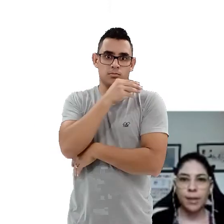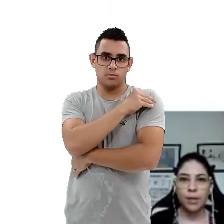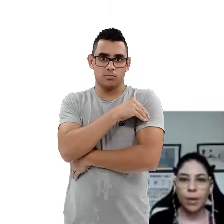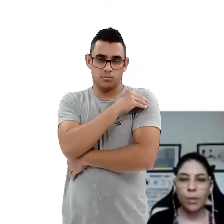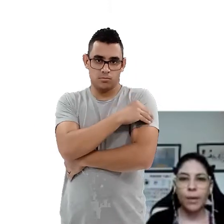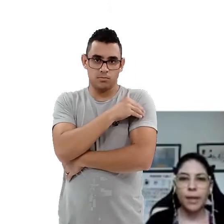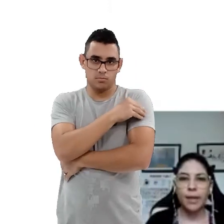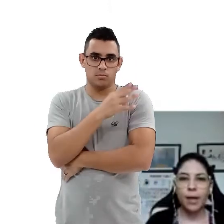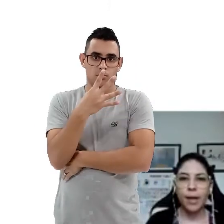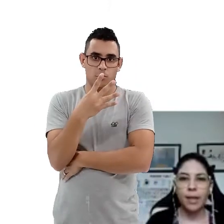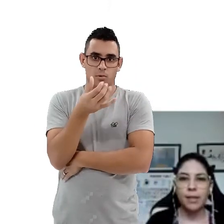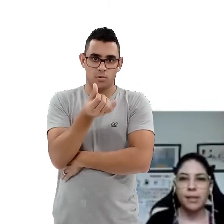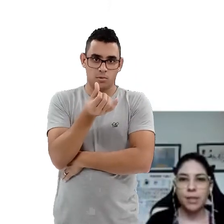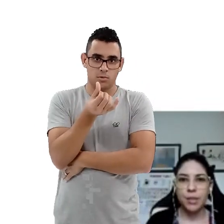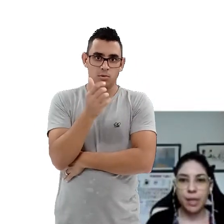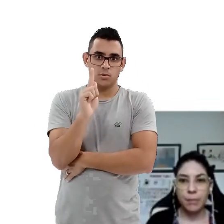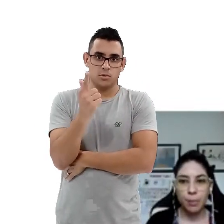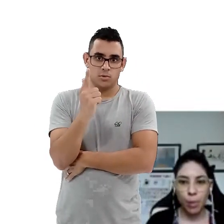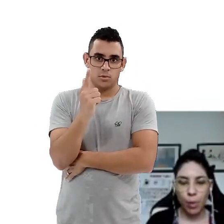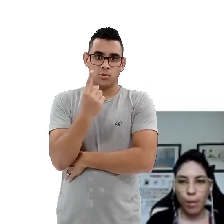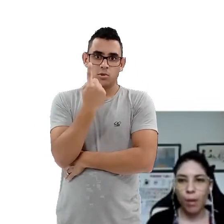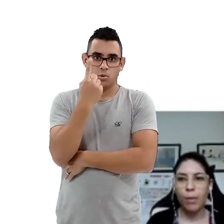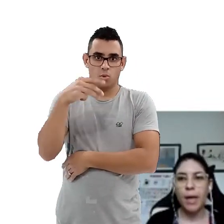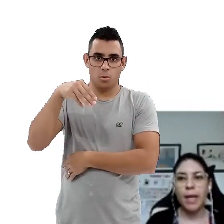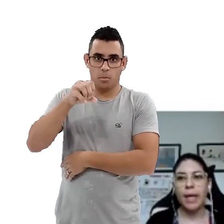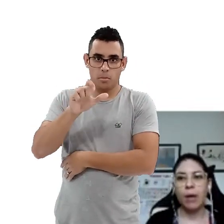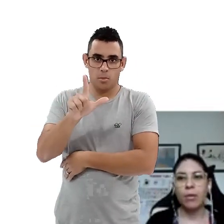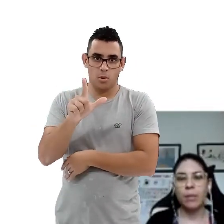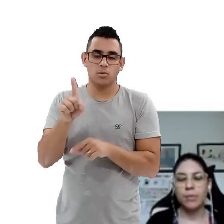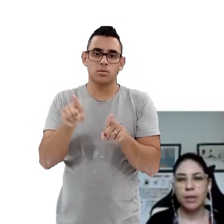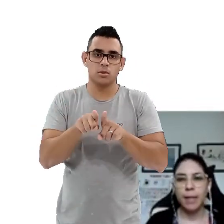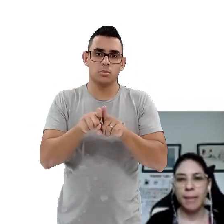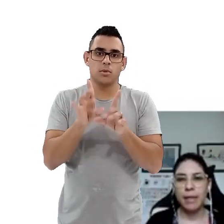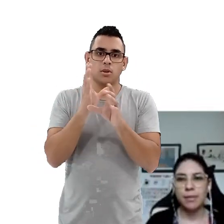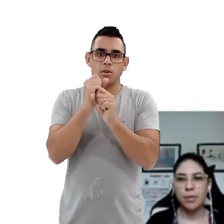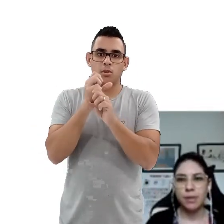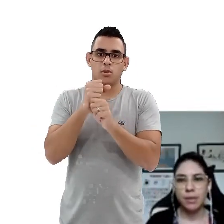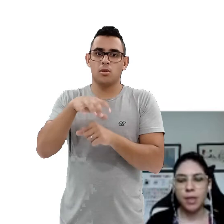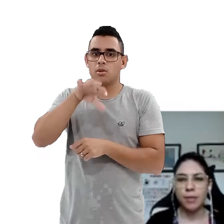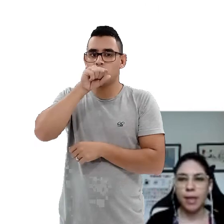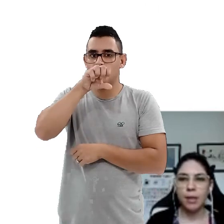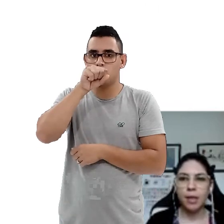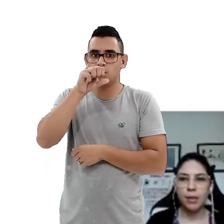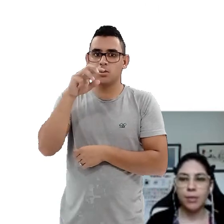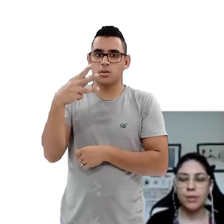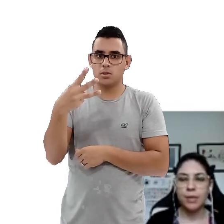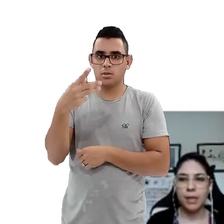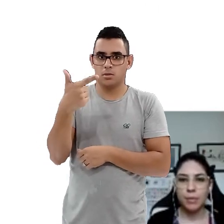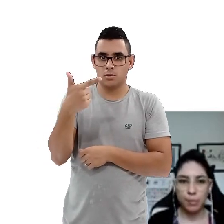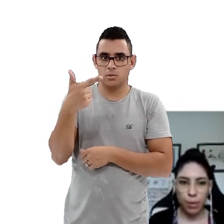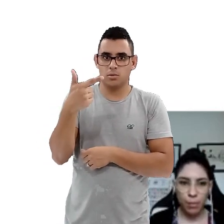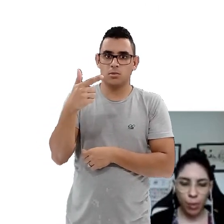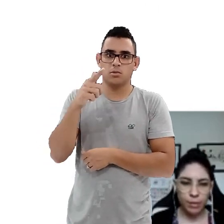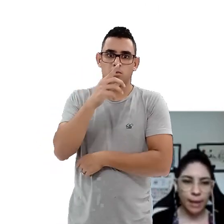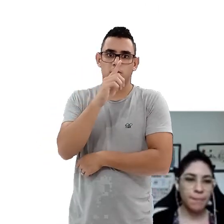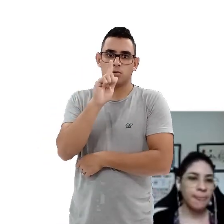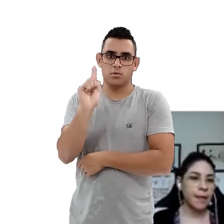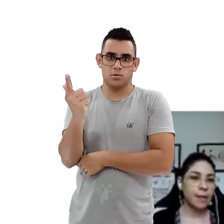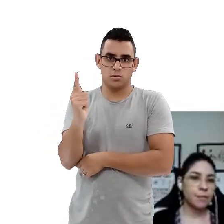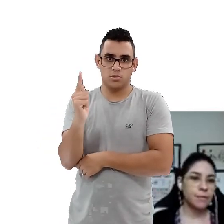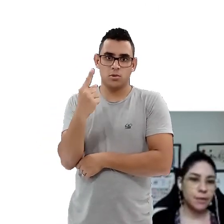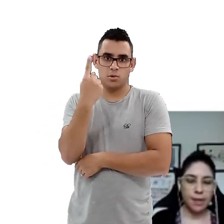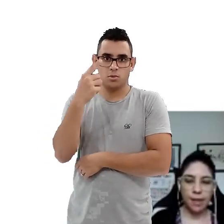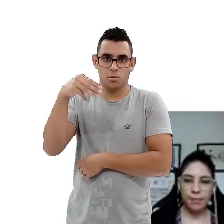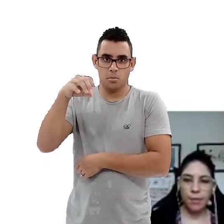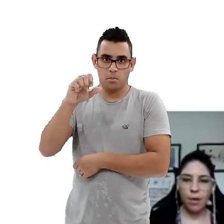do etanol, que é 46 gramas por mol, e calculamos também a massa do oxigênio, que é 32 gramas por mol, tá?